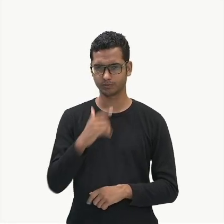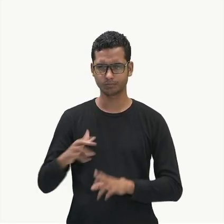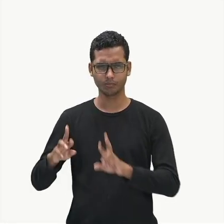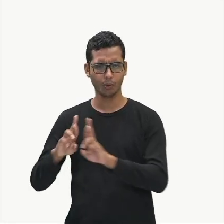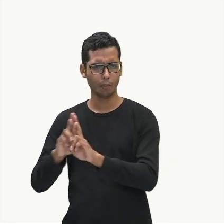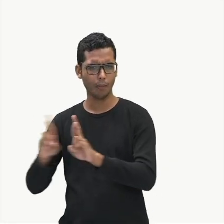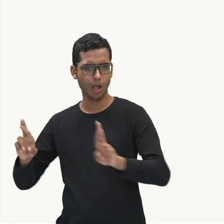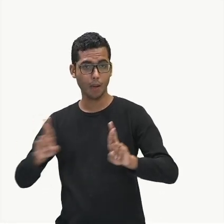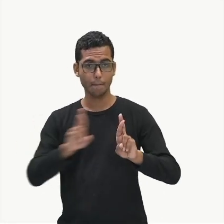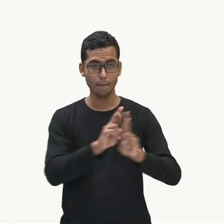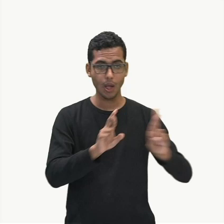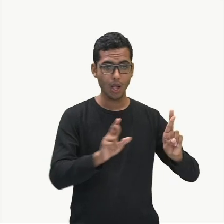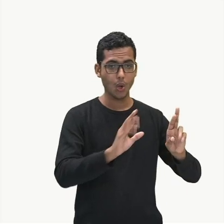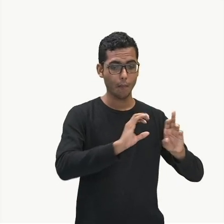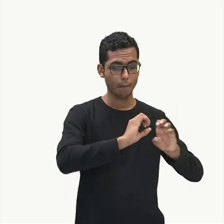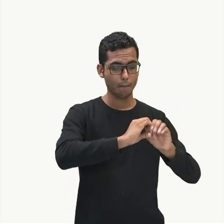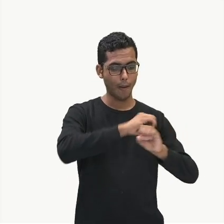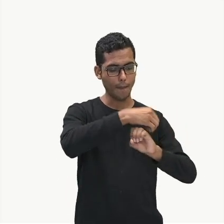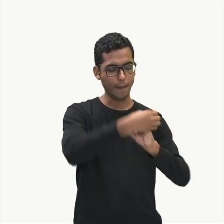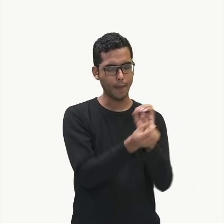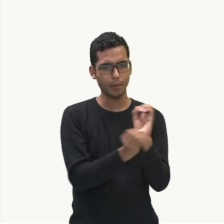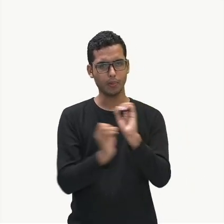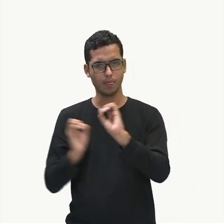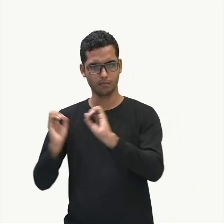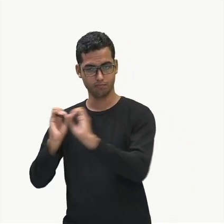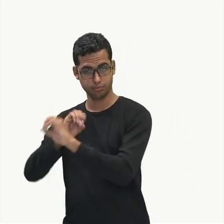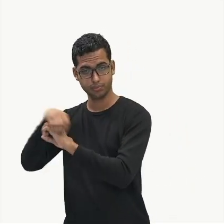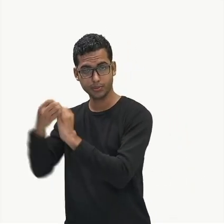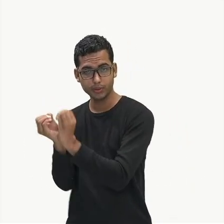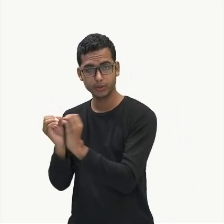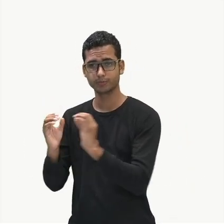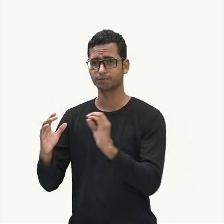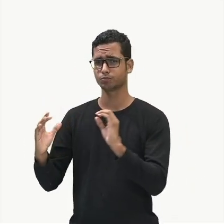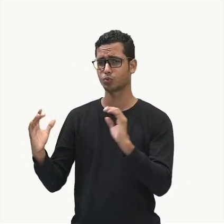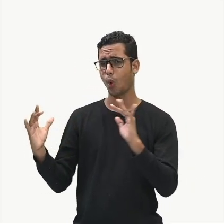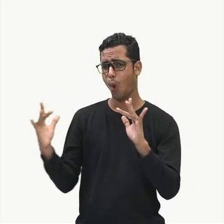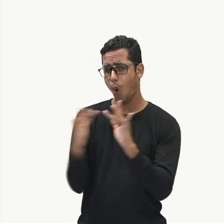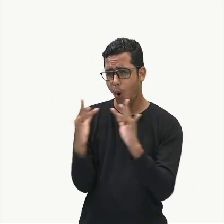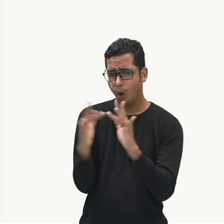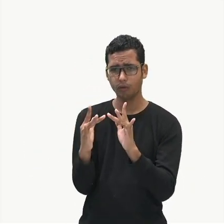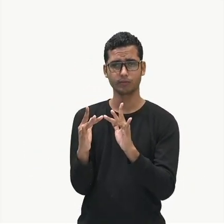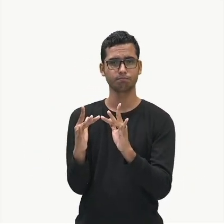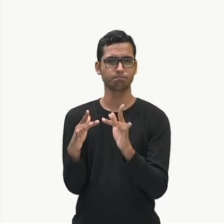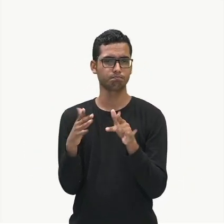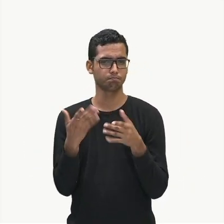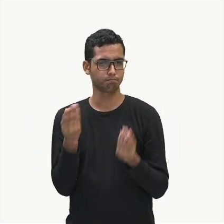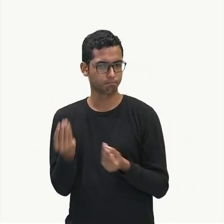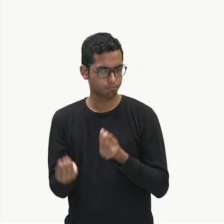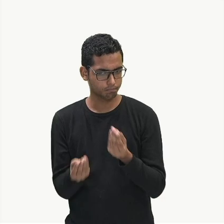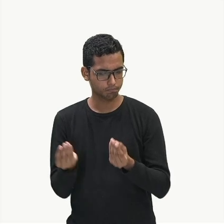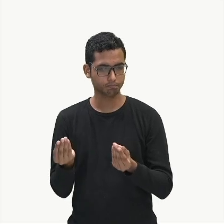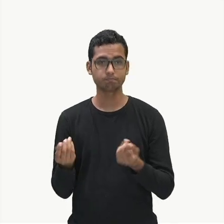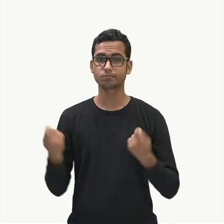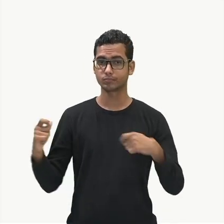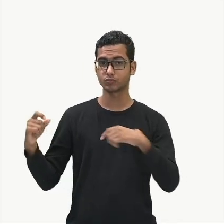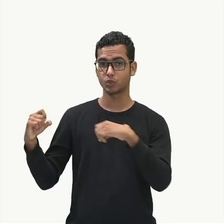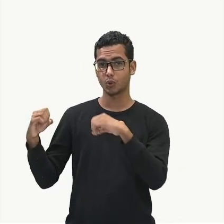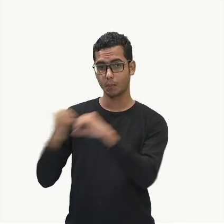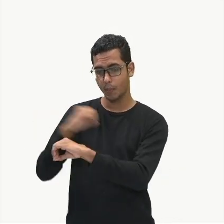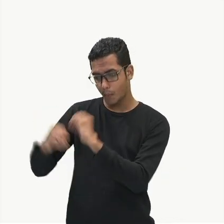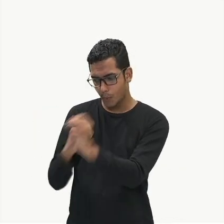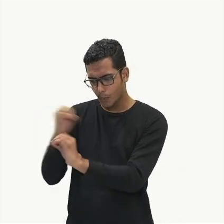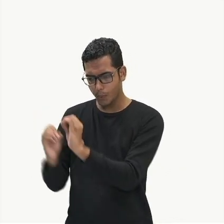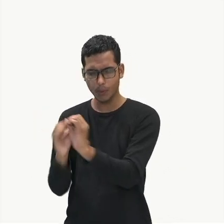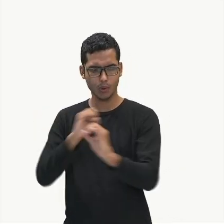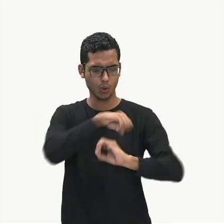Contato entre os reagentes. Os reagentes precisam entrar em contato para